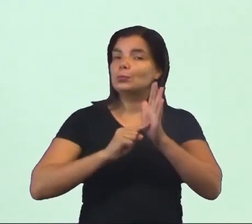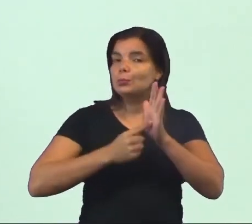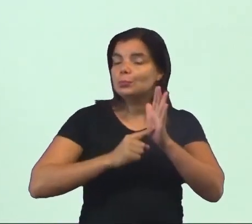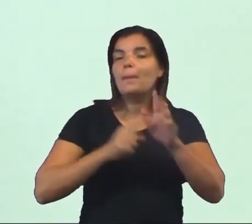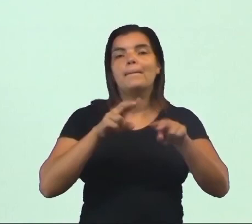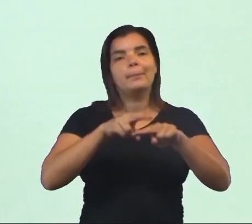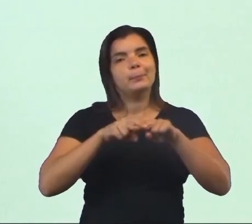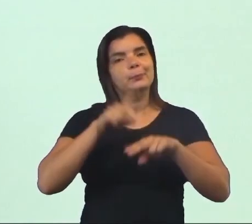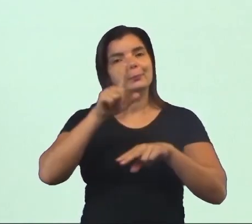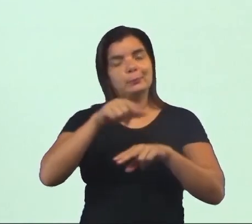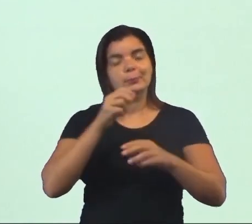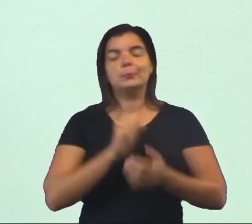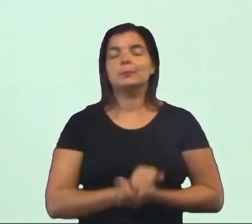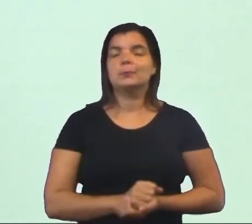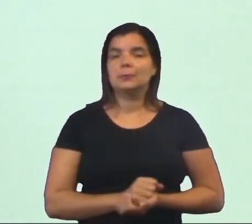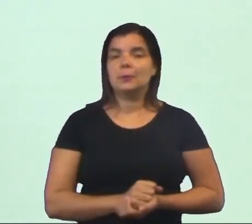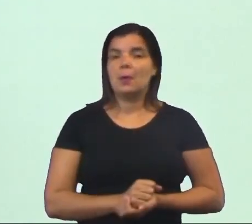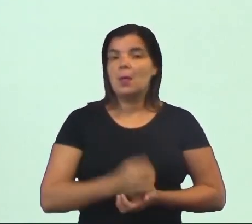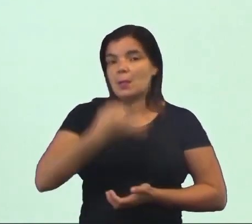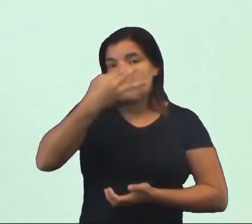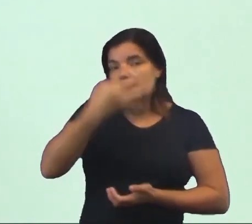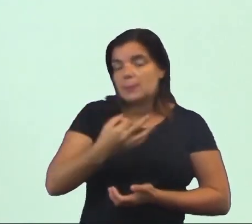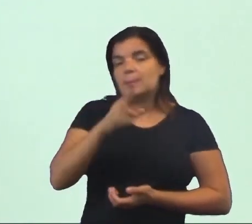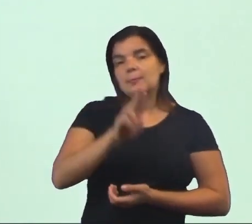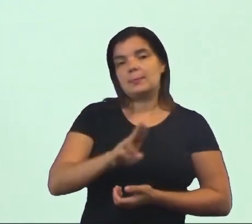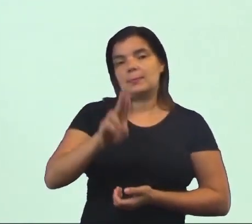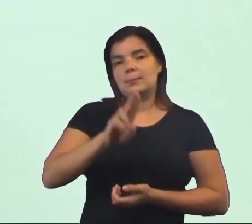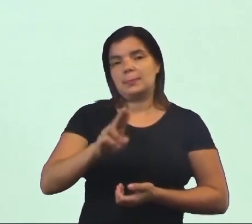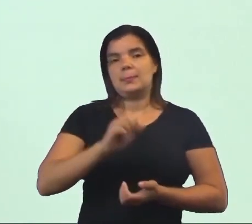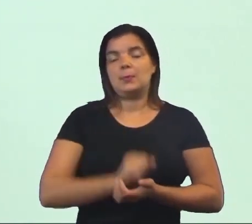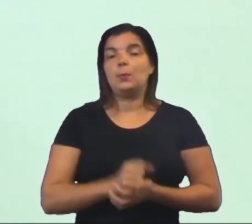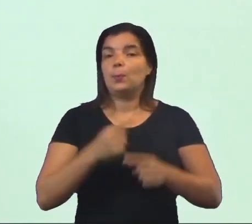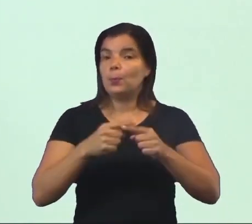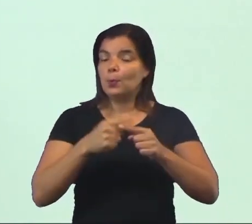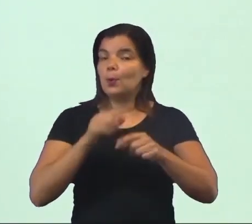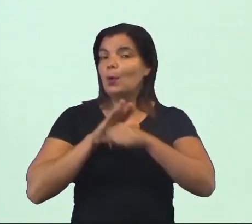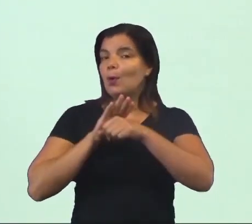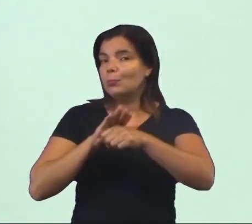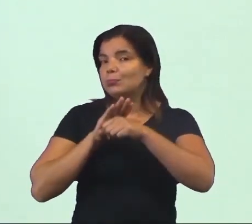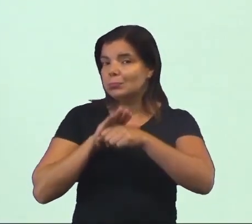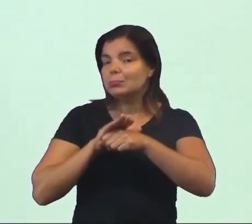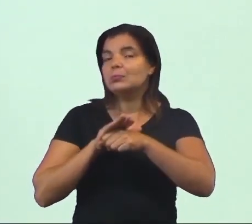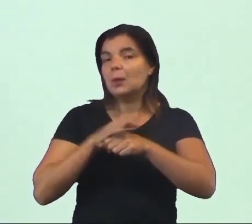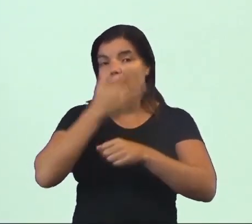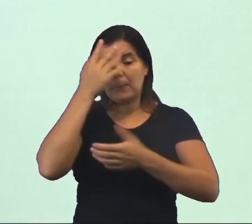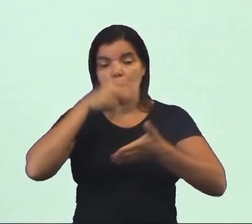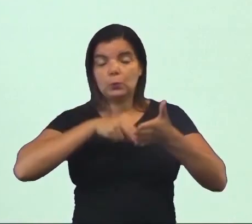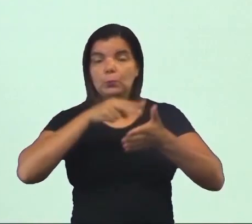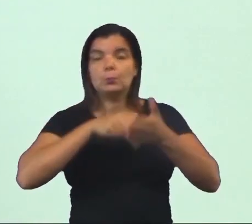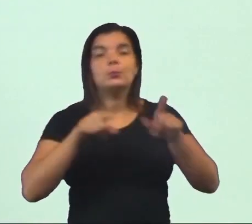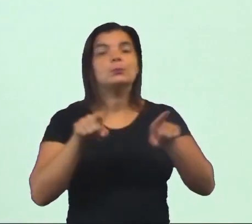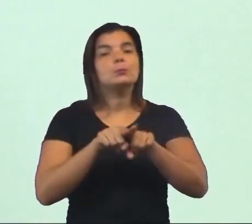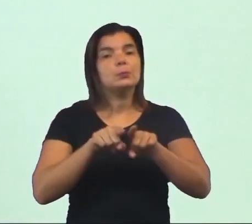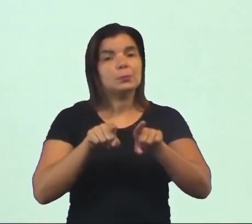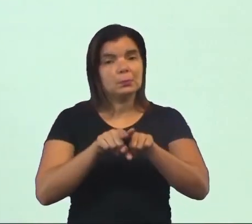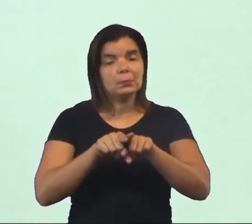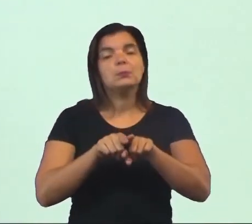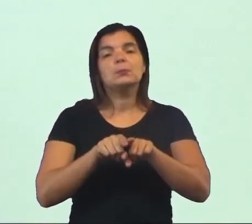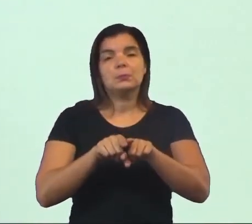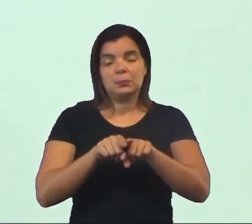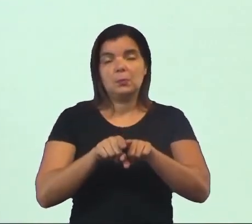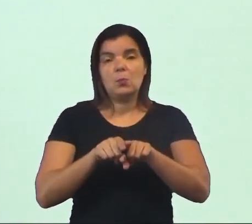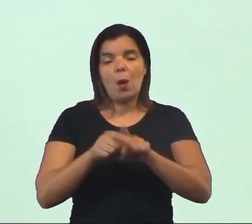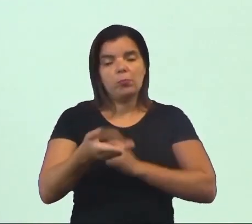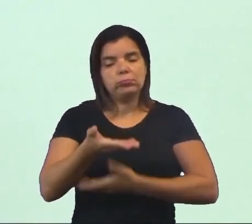Por isso, eles devem ser corretamente utilizados, porque eles ajudam o leitor também a